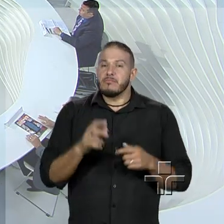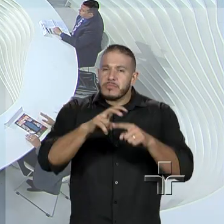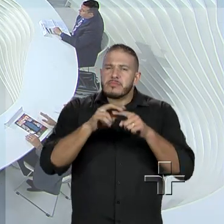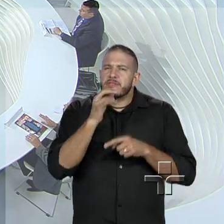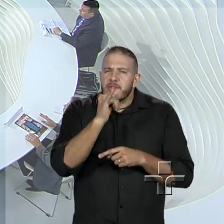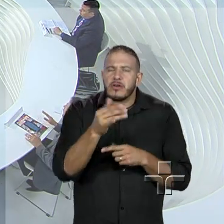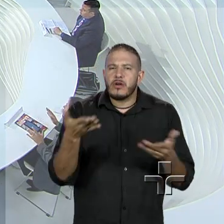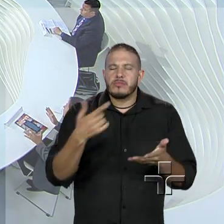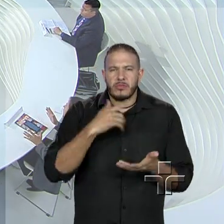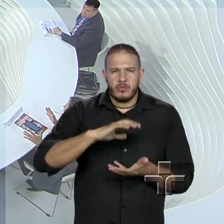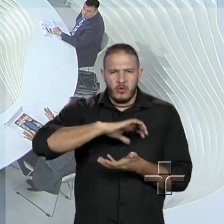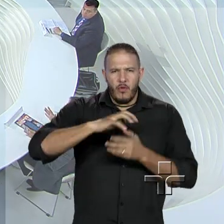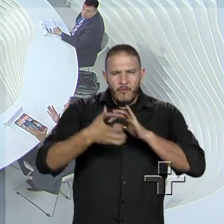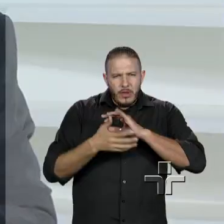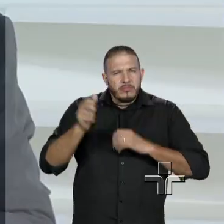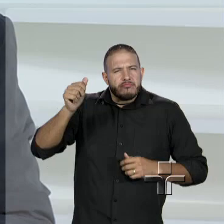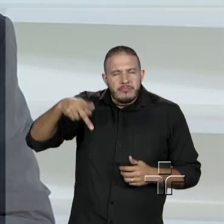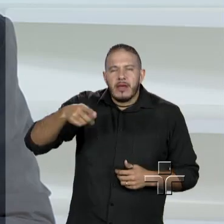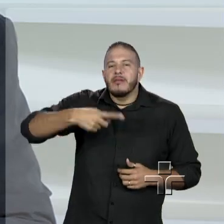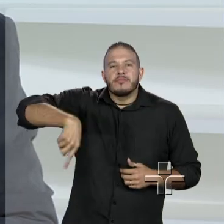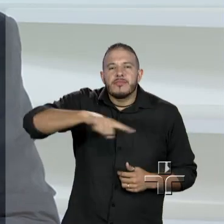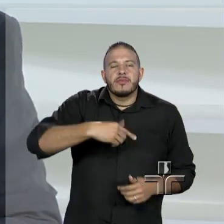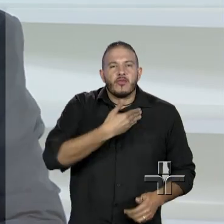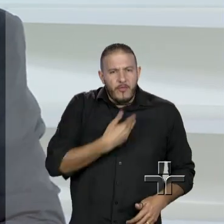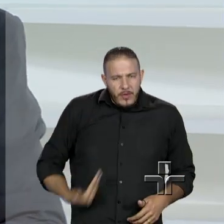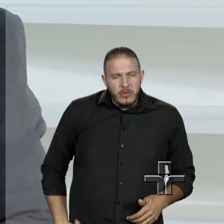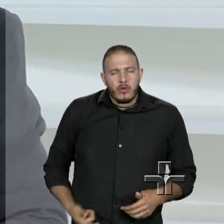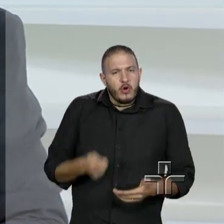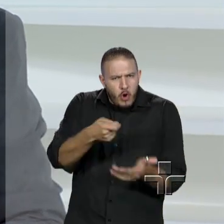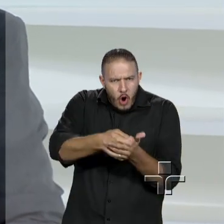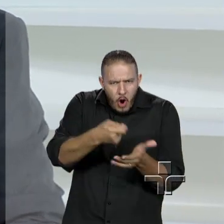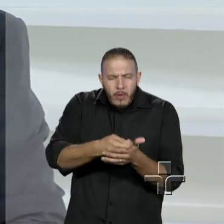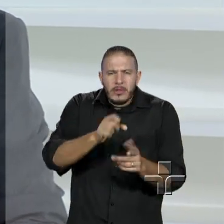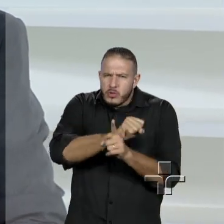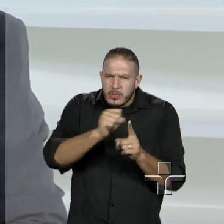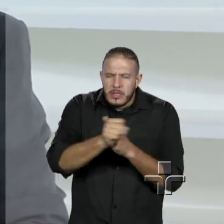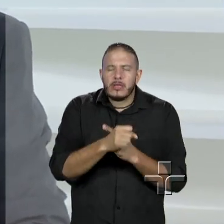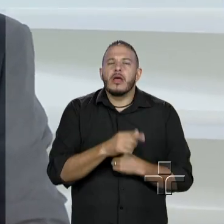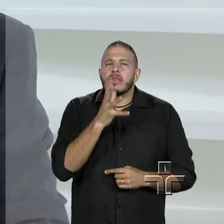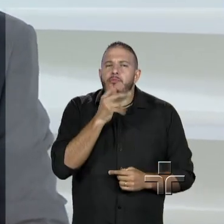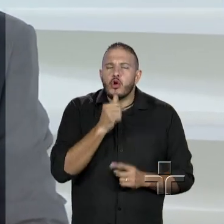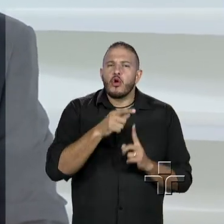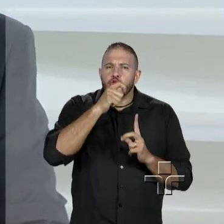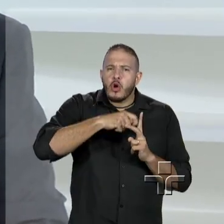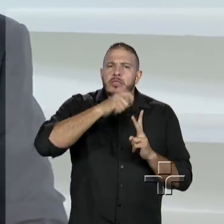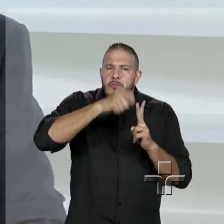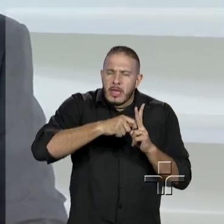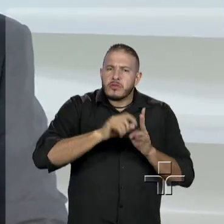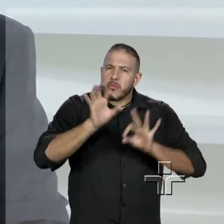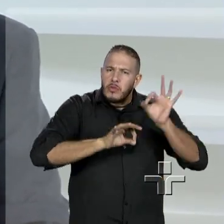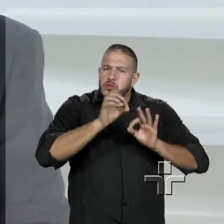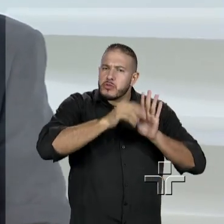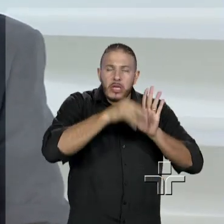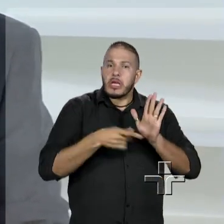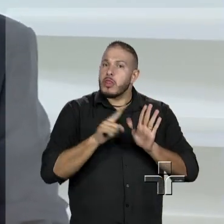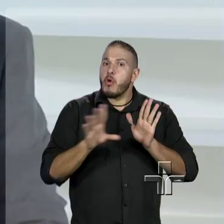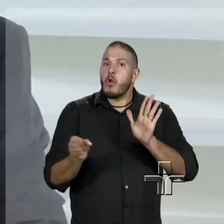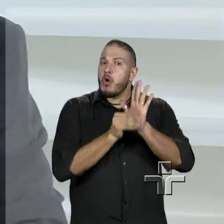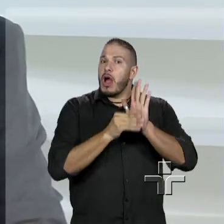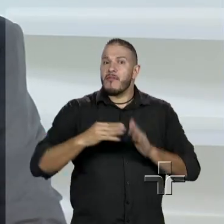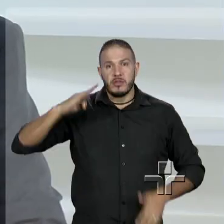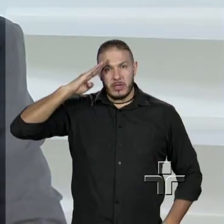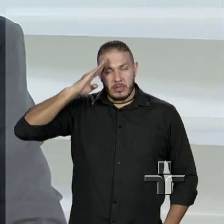Porque o governo cobra da sociedade um sacrifício, levou 2 meses para apresentar um projeto que não incluía os militares, 1 mês